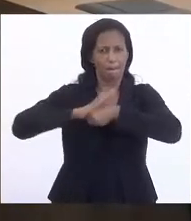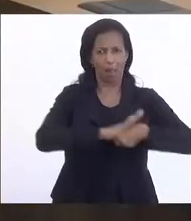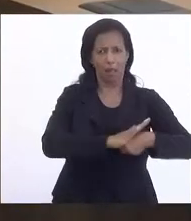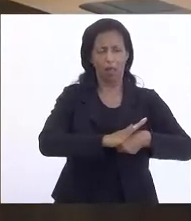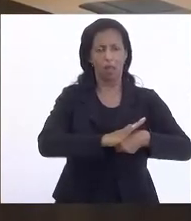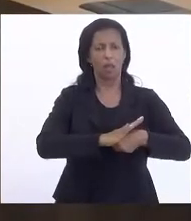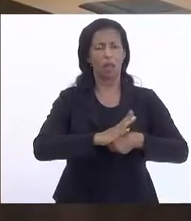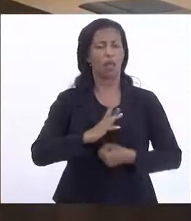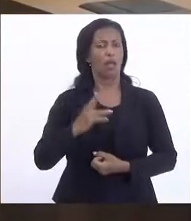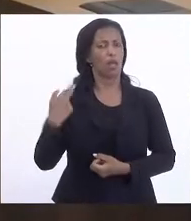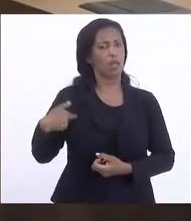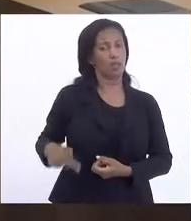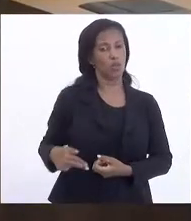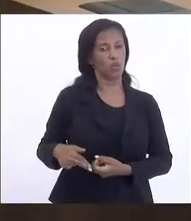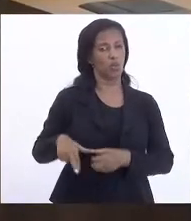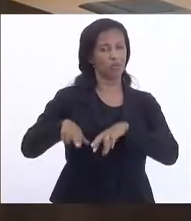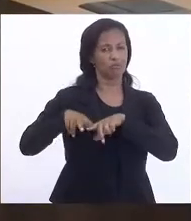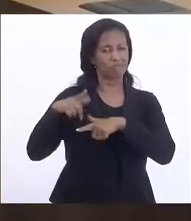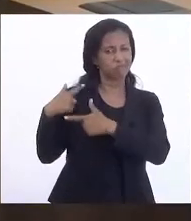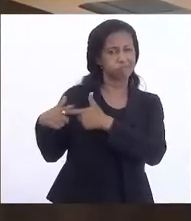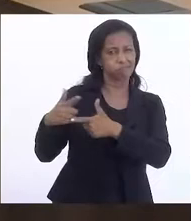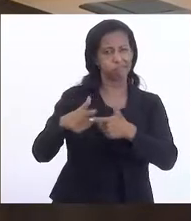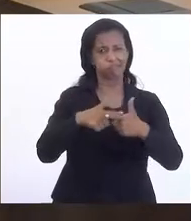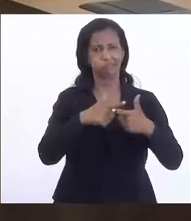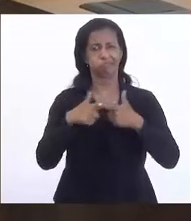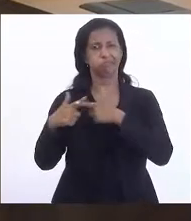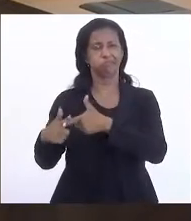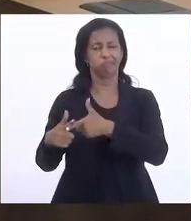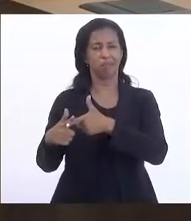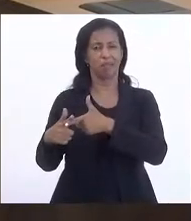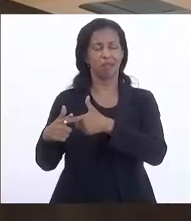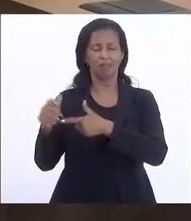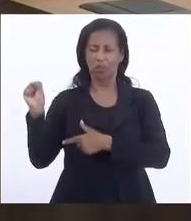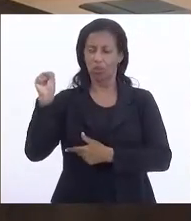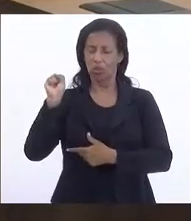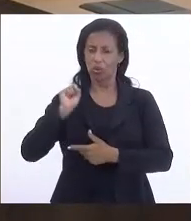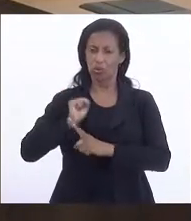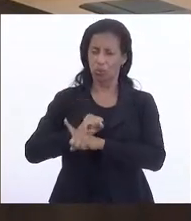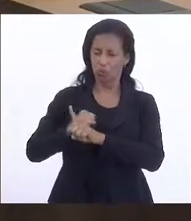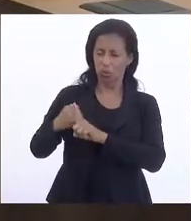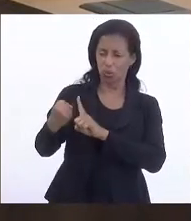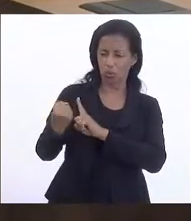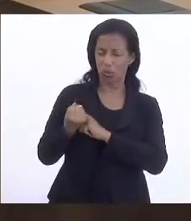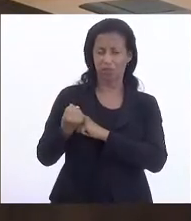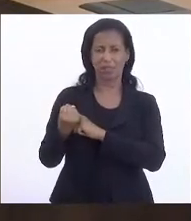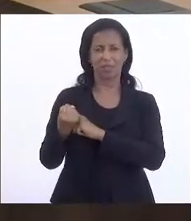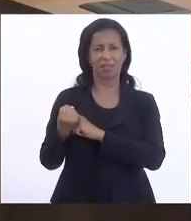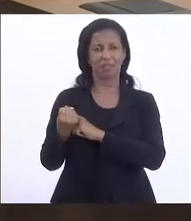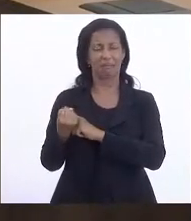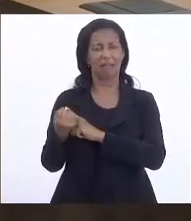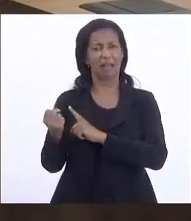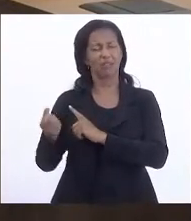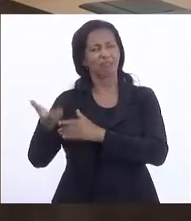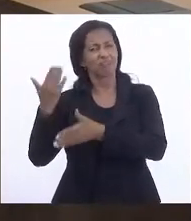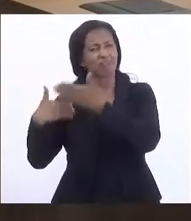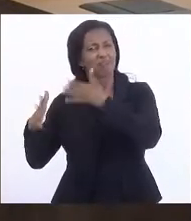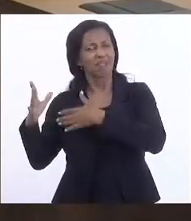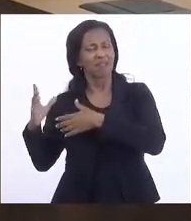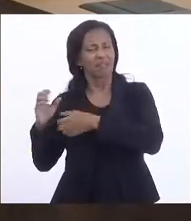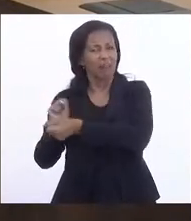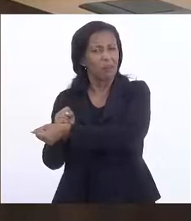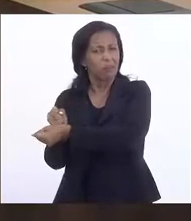mazelas sociais, advinda ainda de uma sociedade pautada na colonização e na